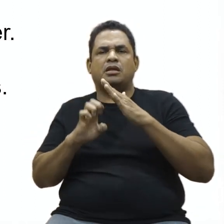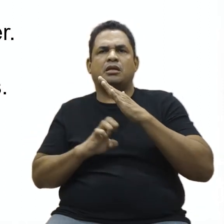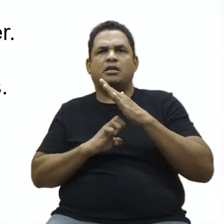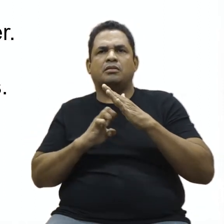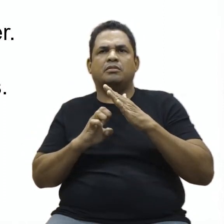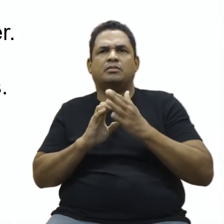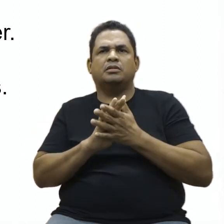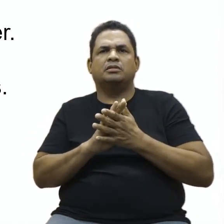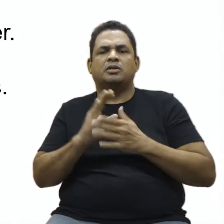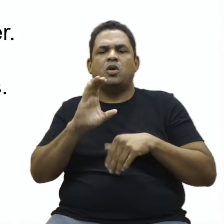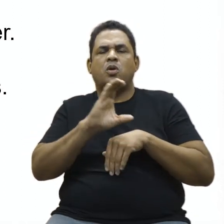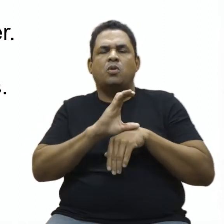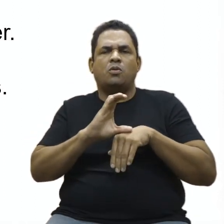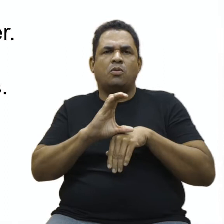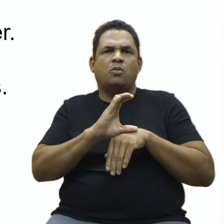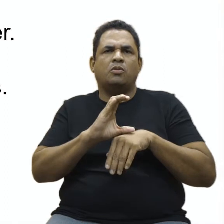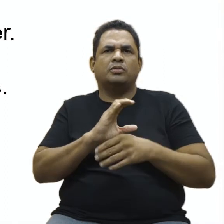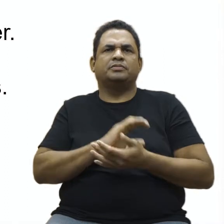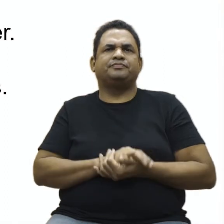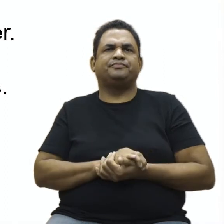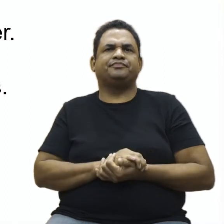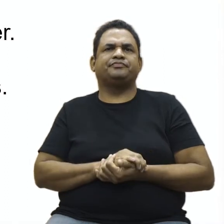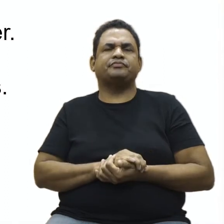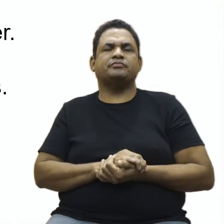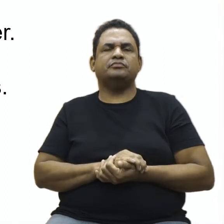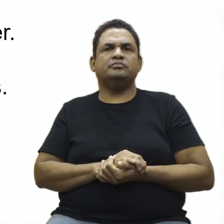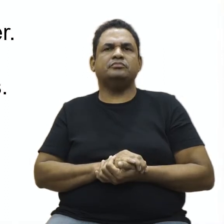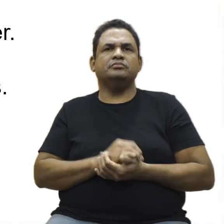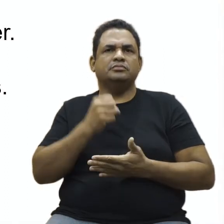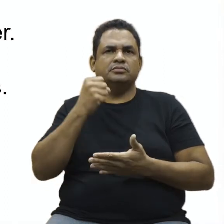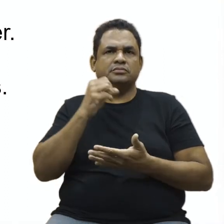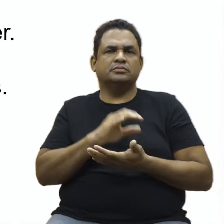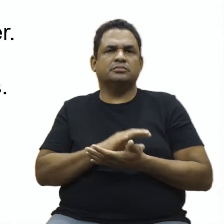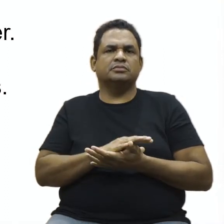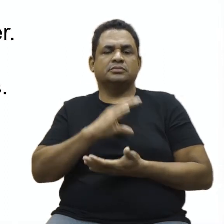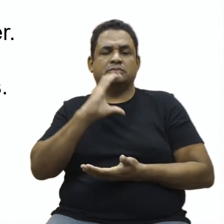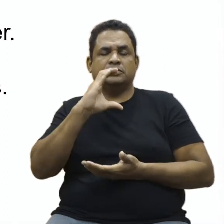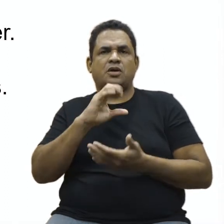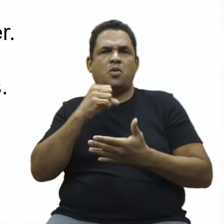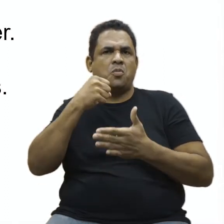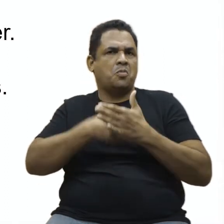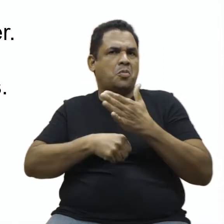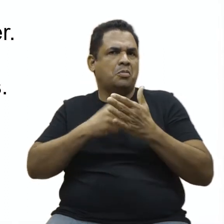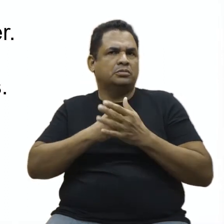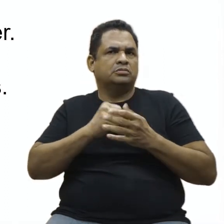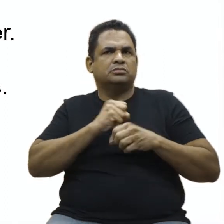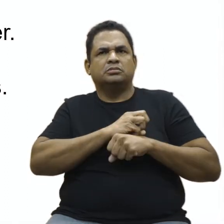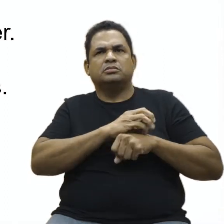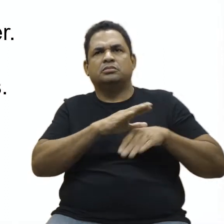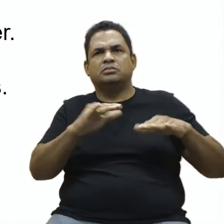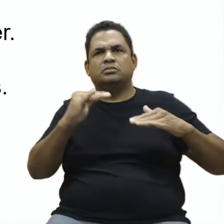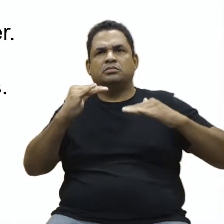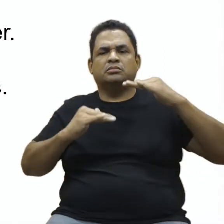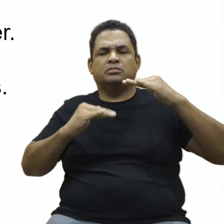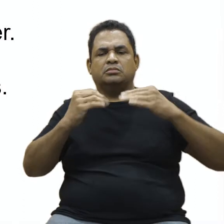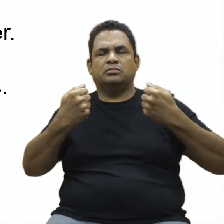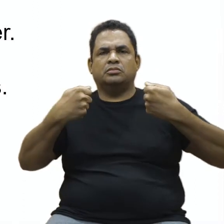constitucionais? Será, hein? Letra C. Combater a distribuição equilibrada de